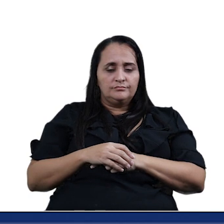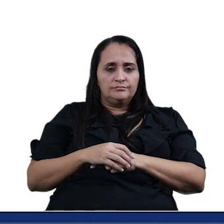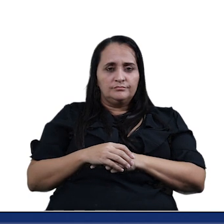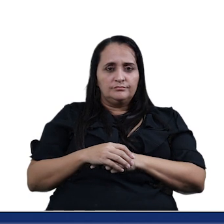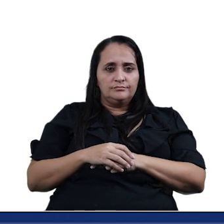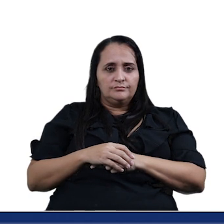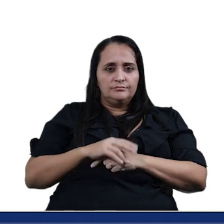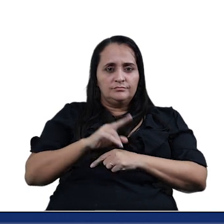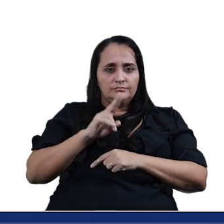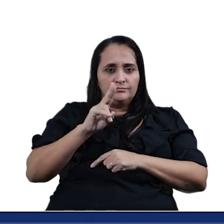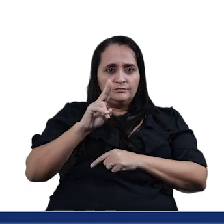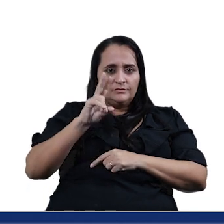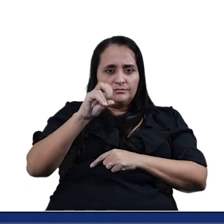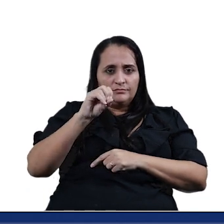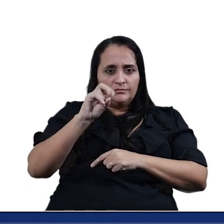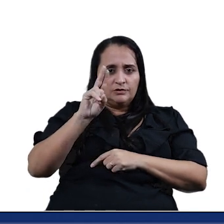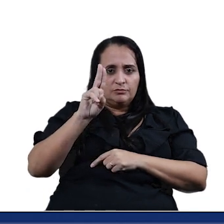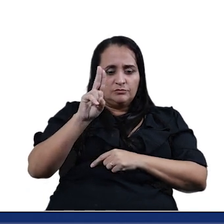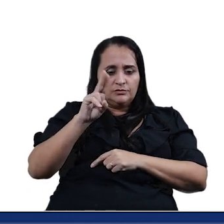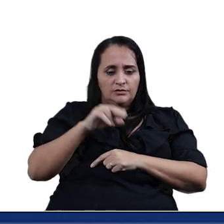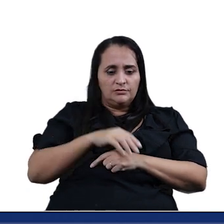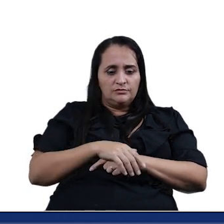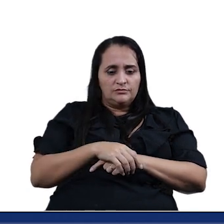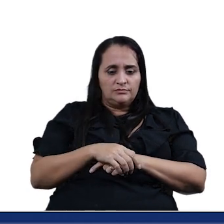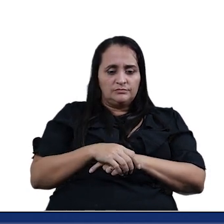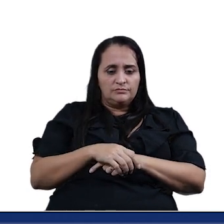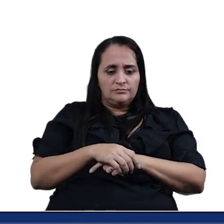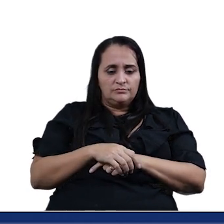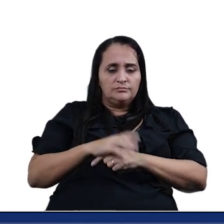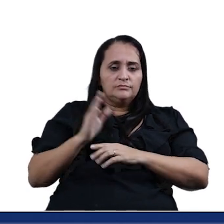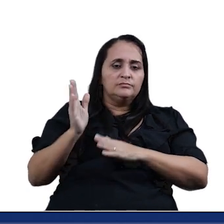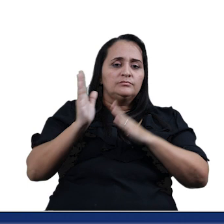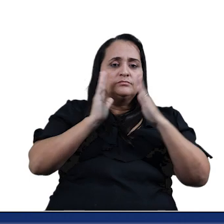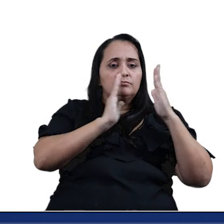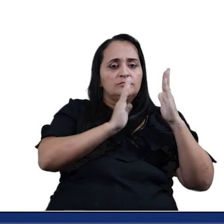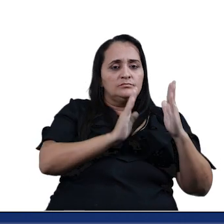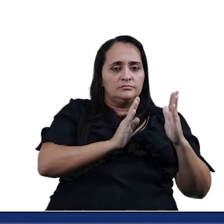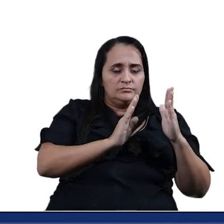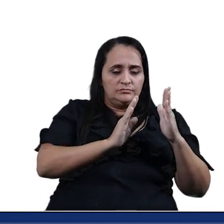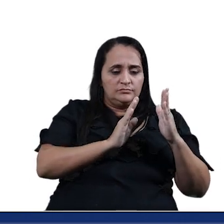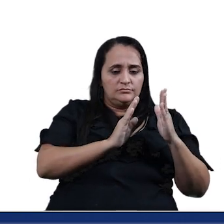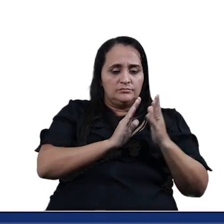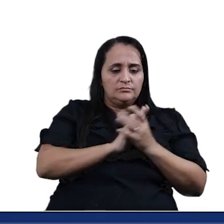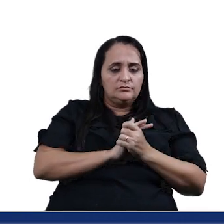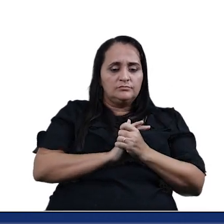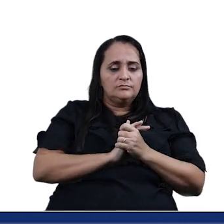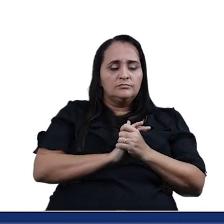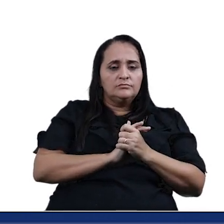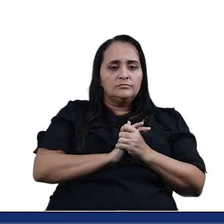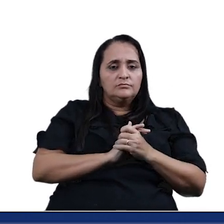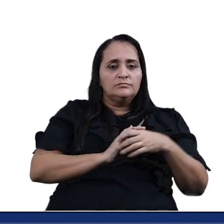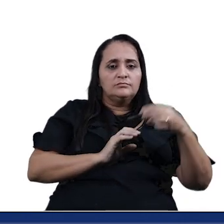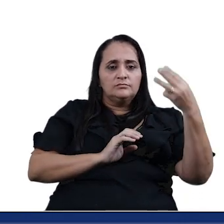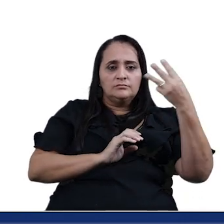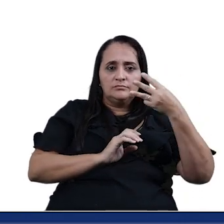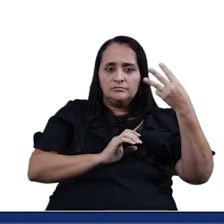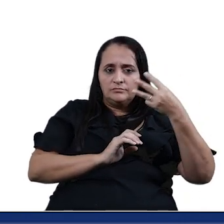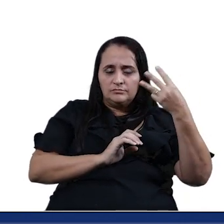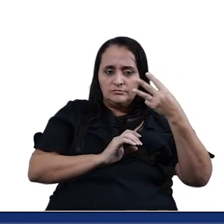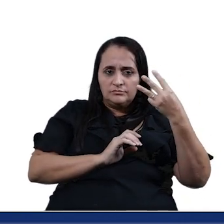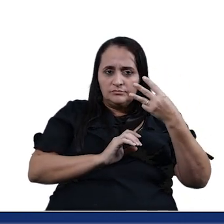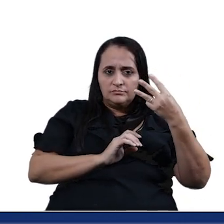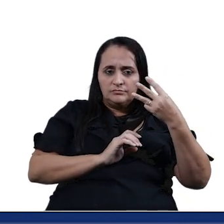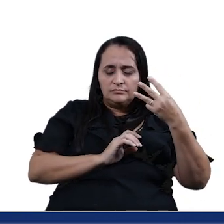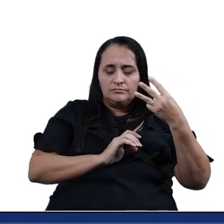seria 50 unidades. E aqui, o número 3, que ele está na terceira